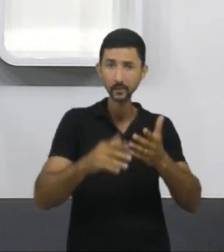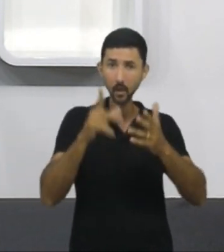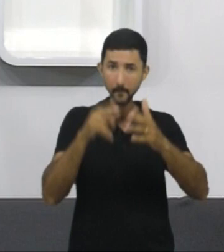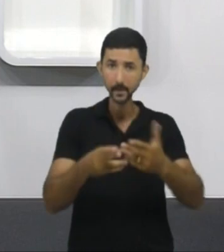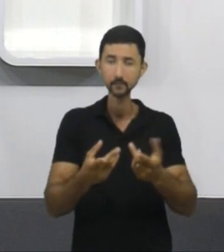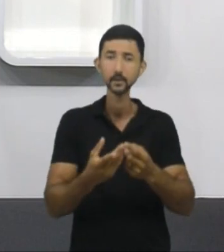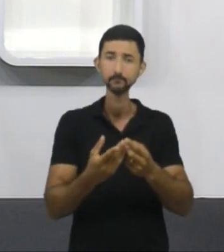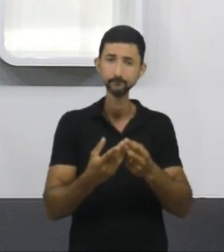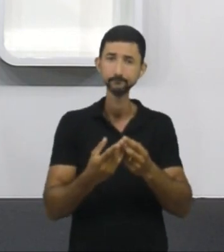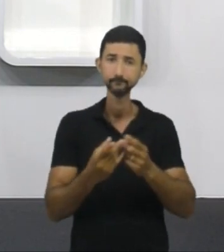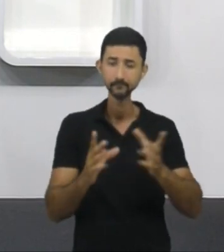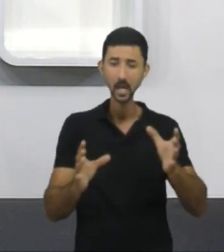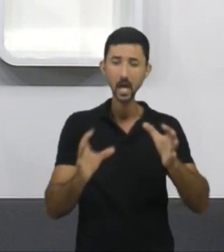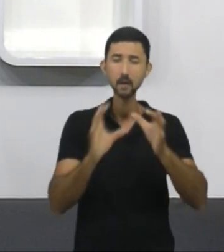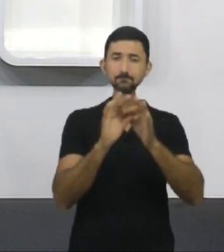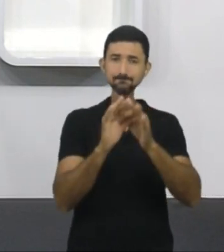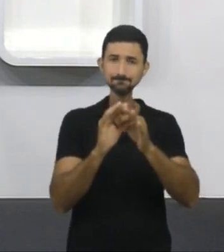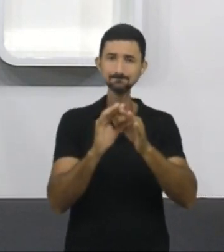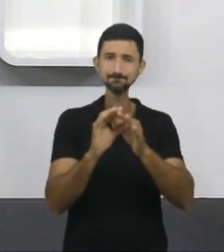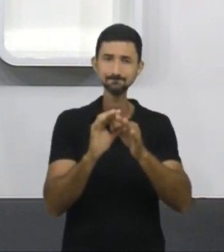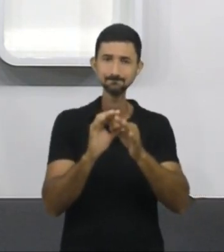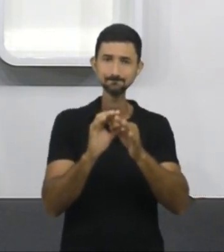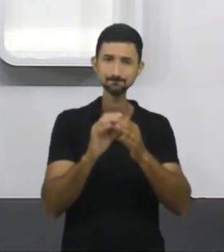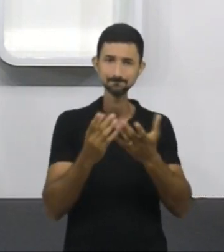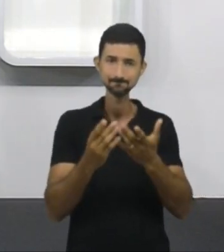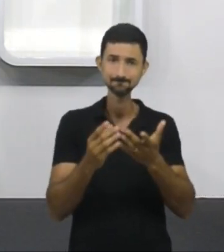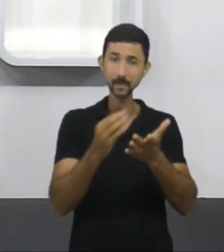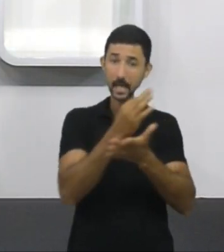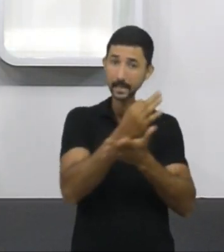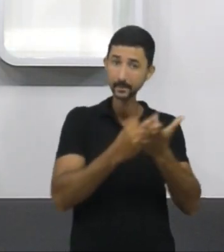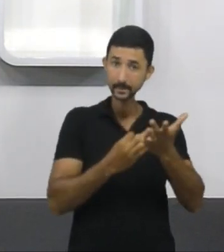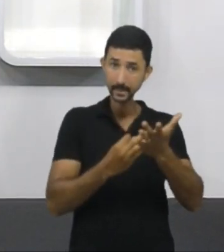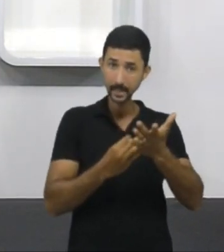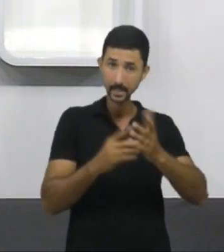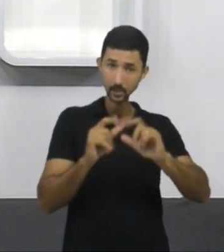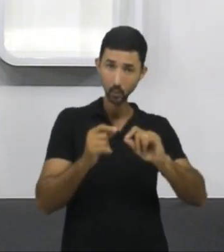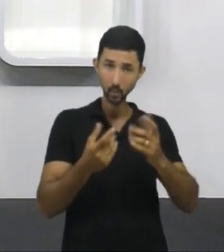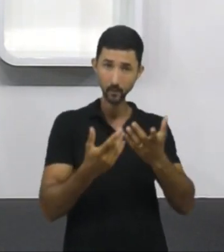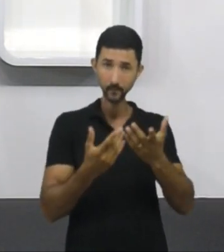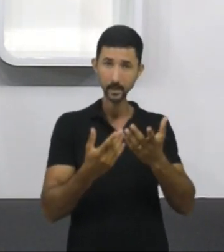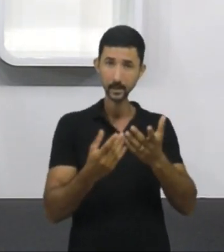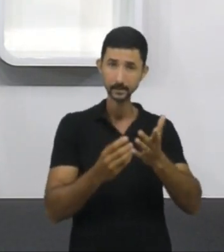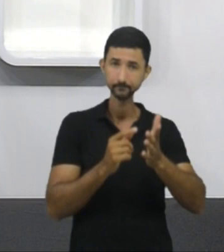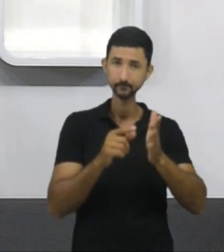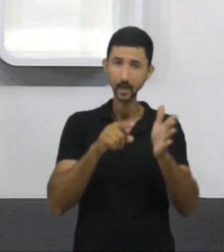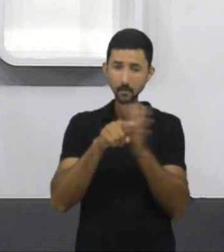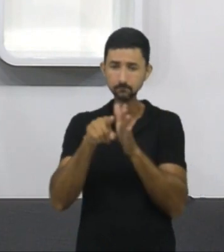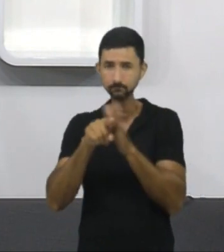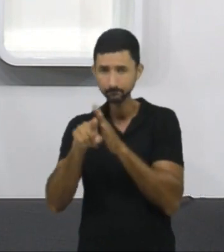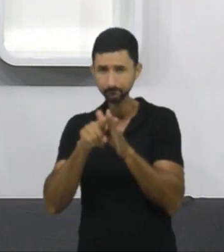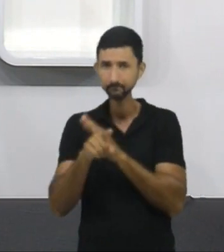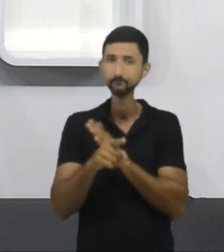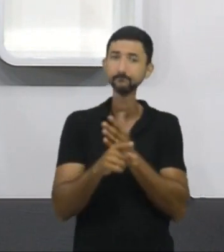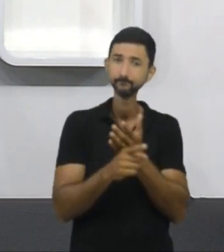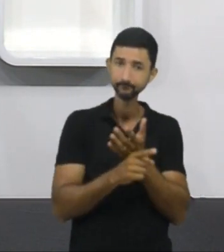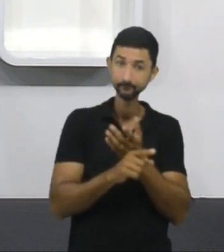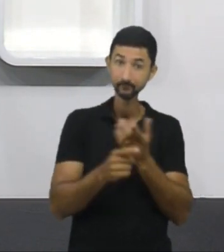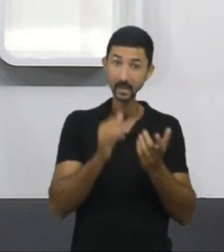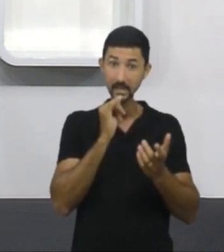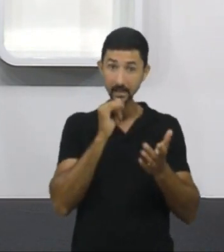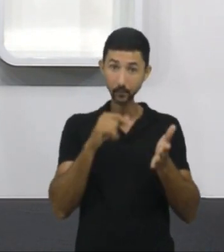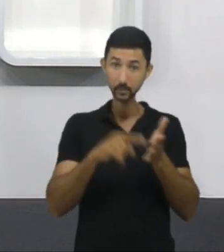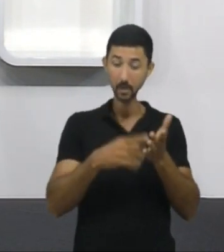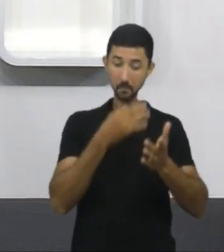finalidade ela é a mesma. Conjunção aparece nos textos muito argumentativos, onde você tem